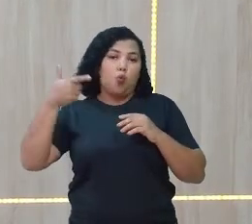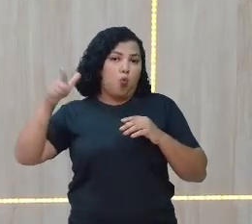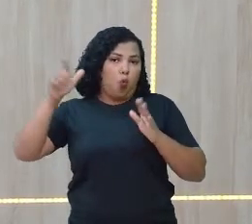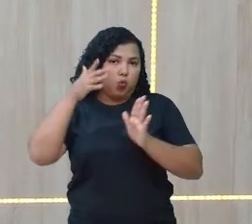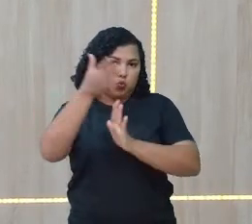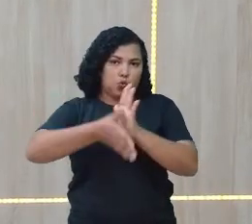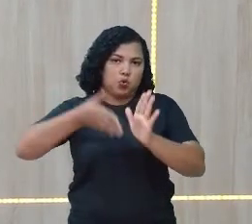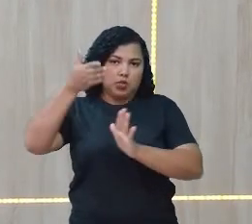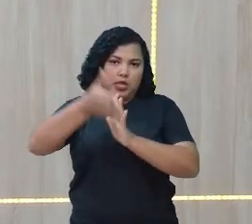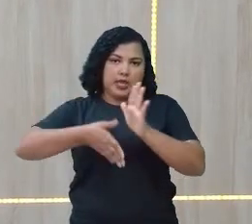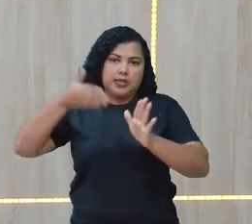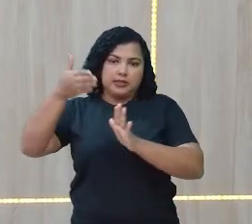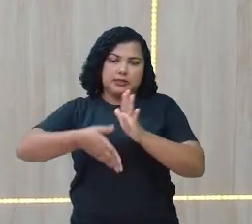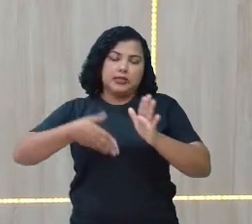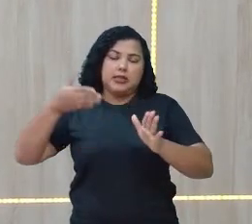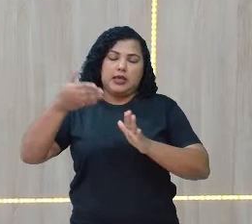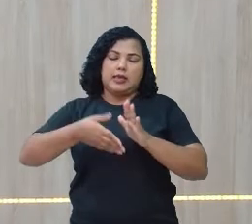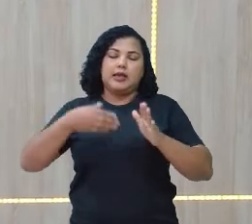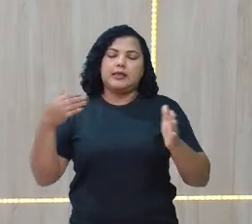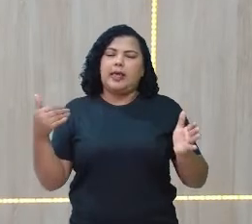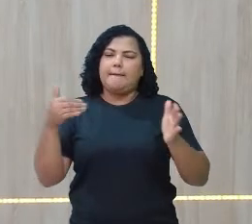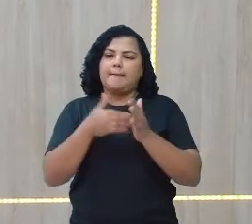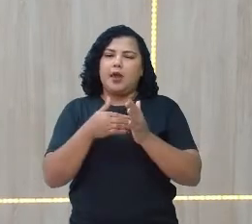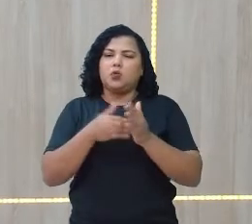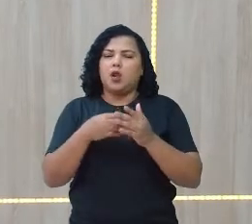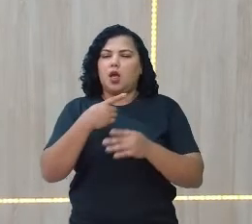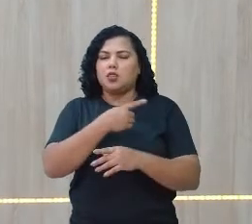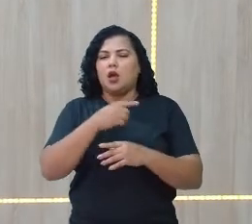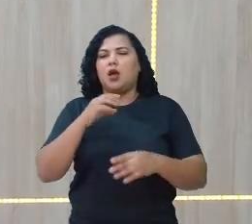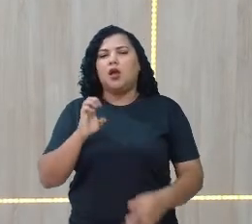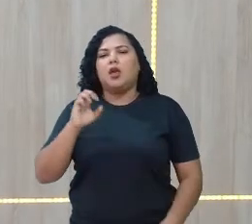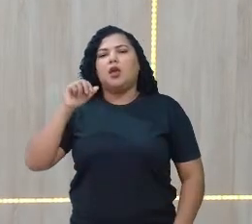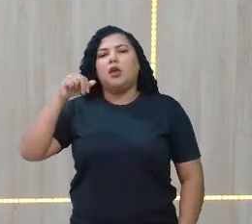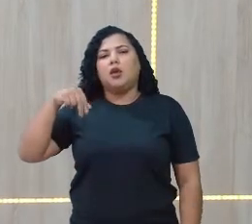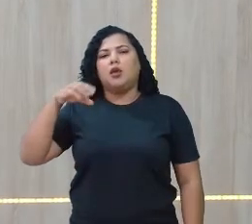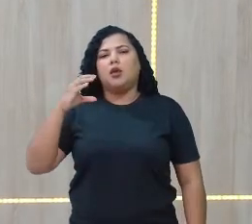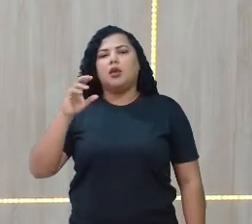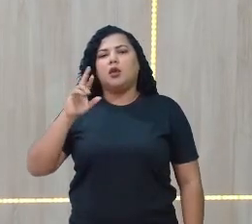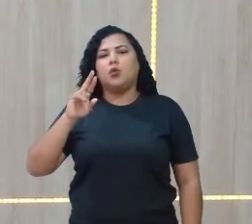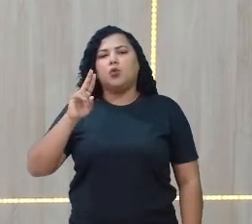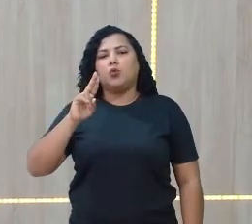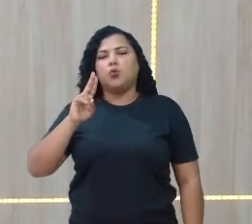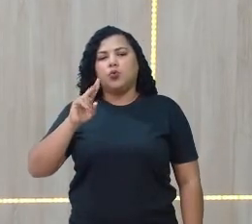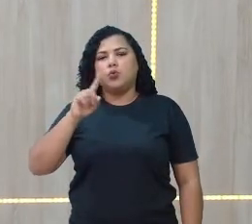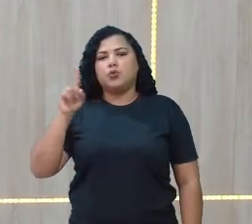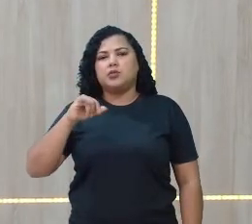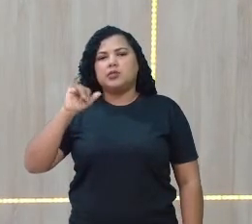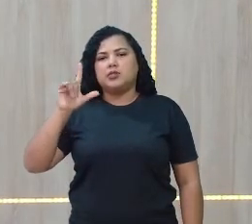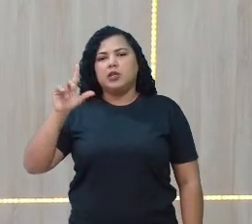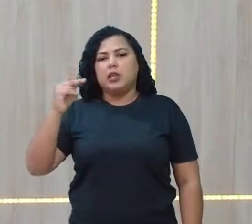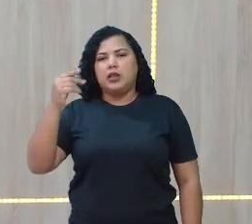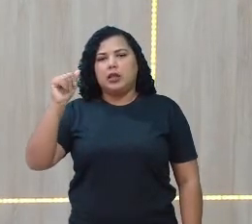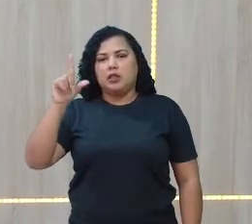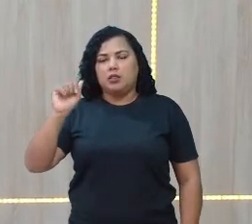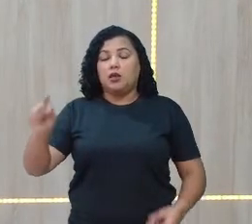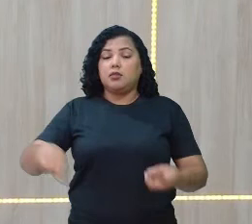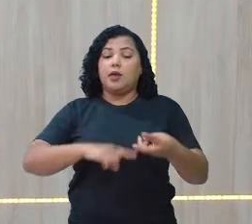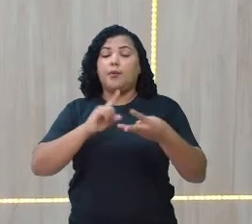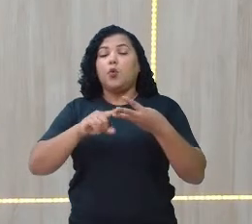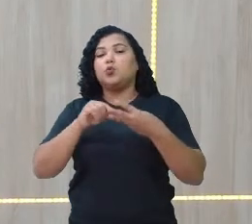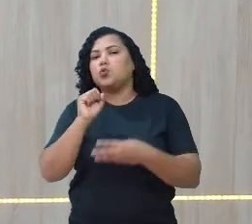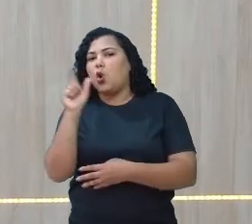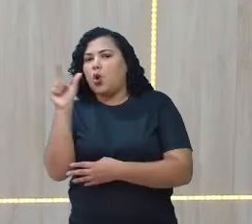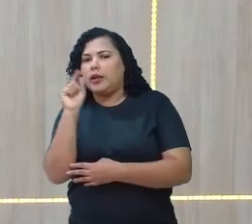na encruzilhada. Esse termo da encruzilhada é justamente onde se separavam a linha que ia para Olinda, que ia também para a Casa